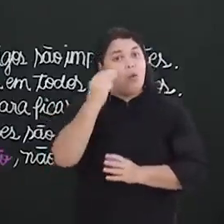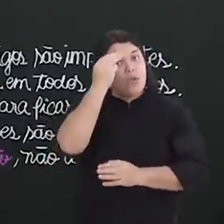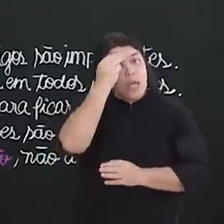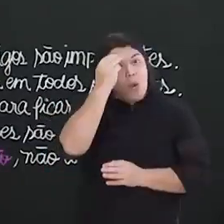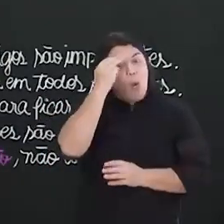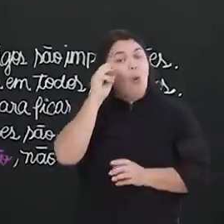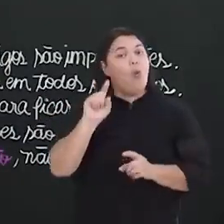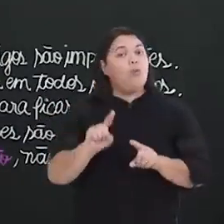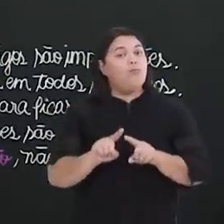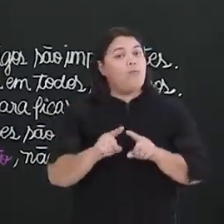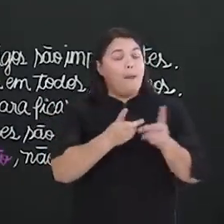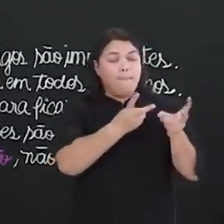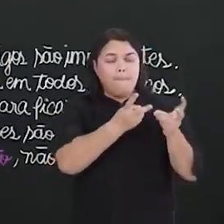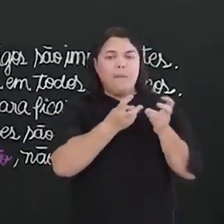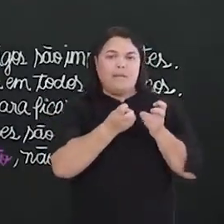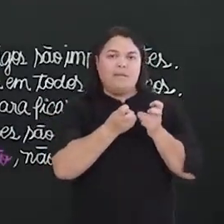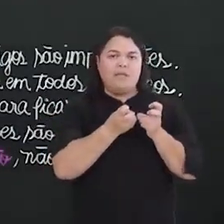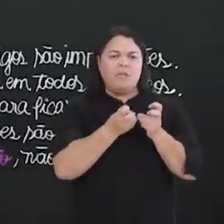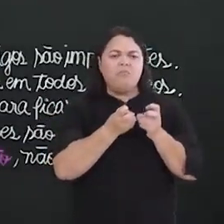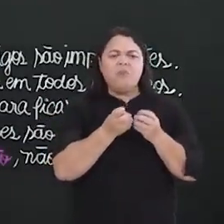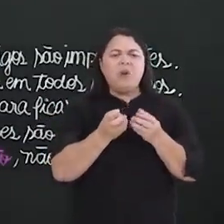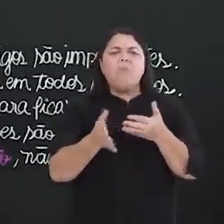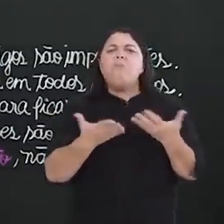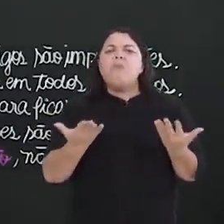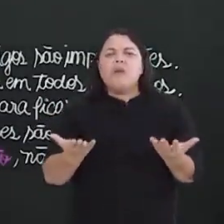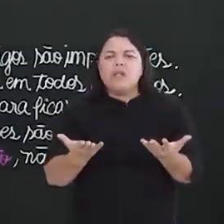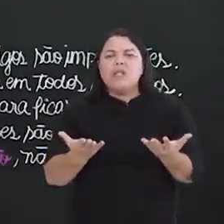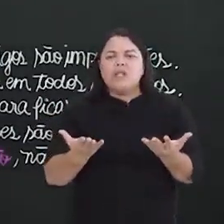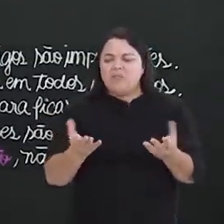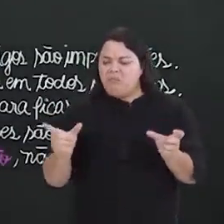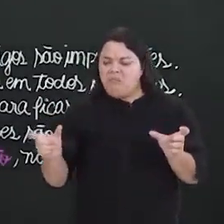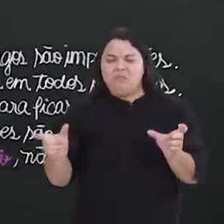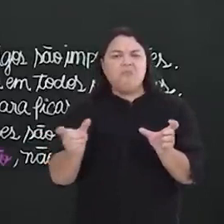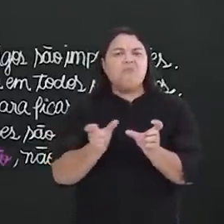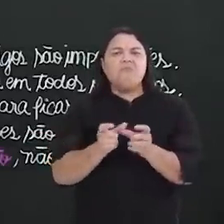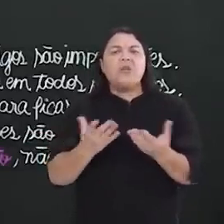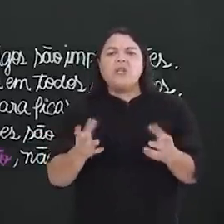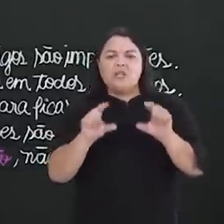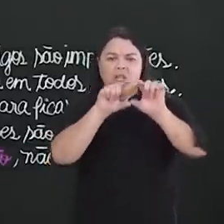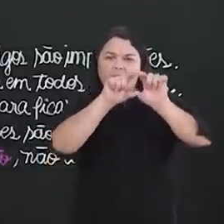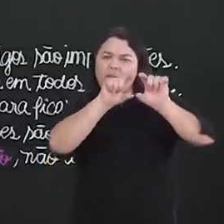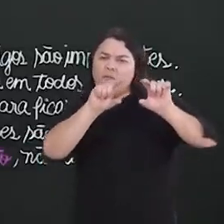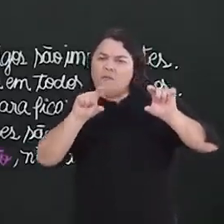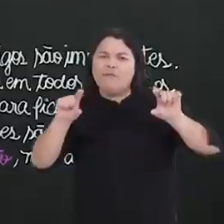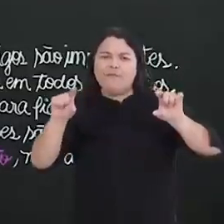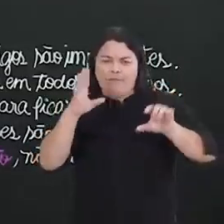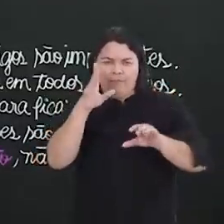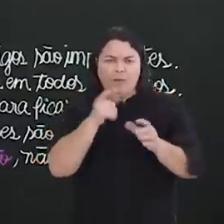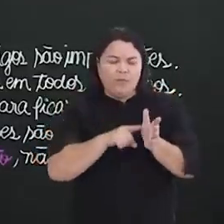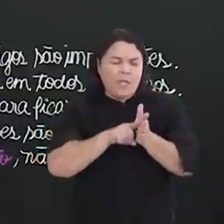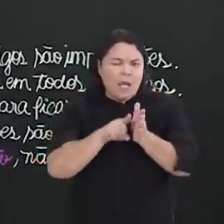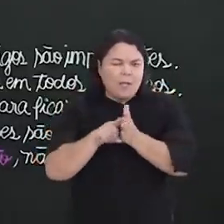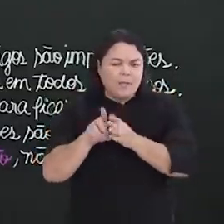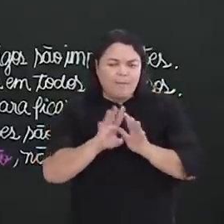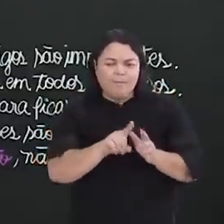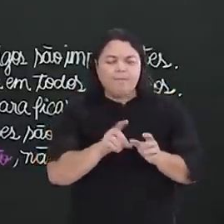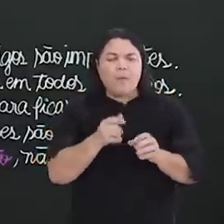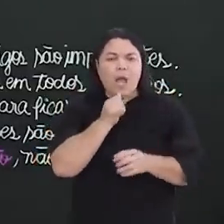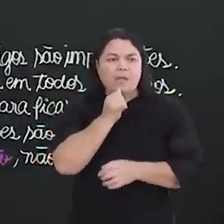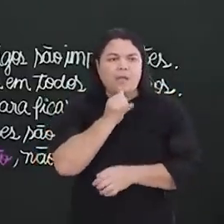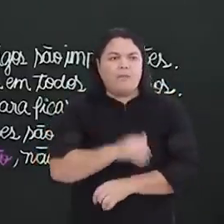decore a conjunção, mas a função que essa conjunção exerce dentro de uma oração. Vamos analisar alguns